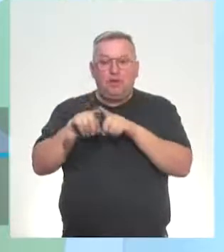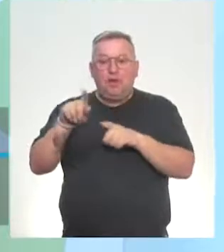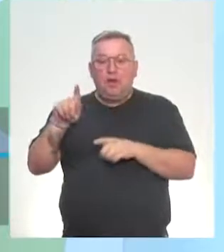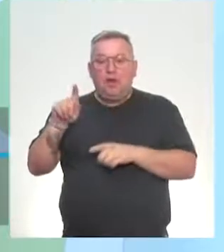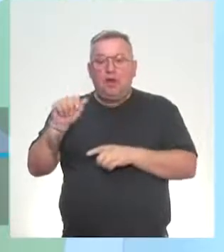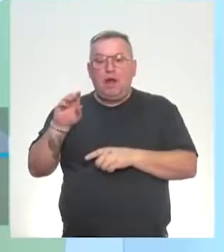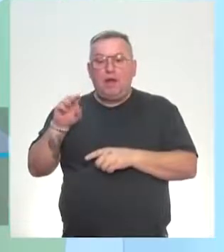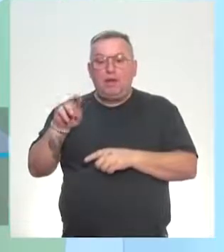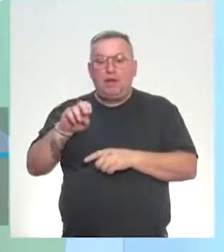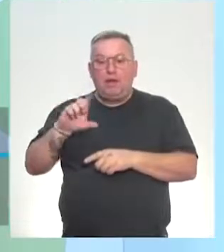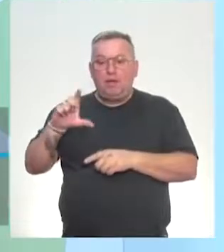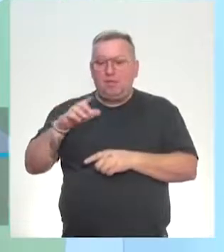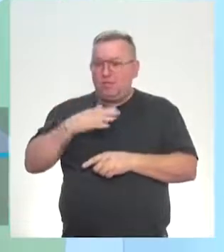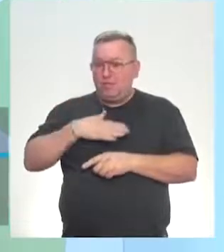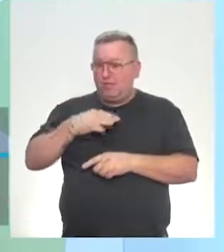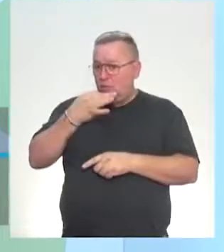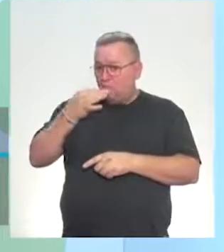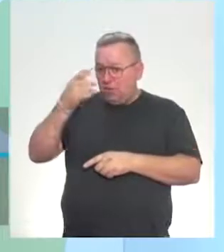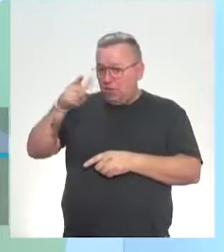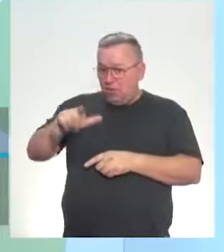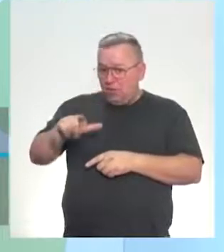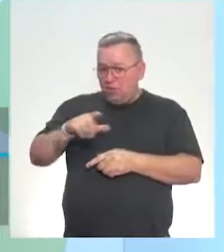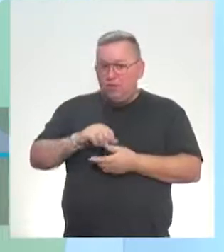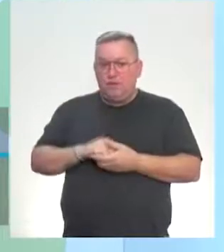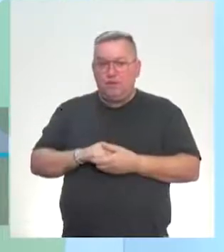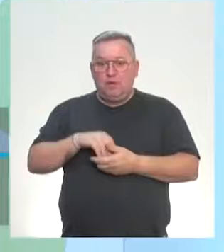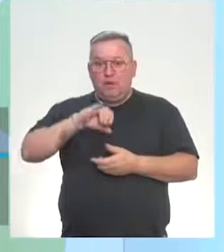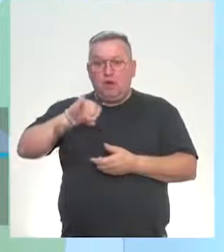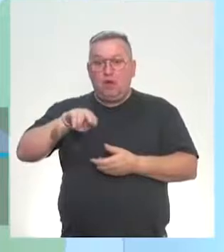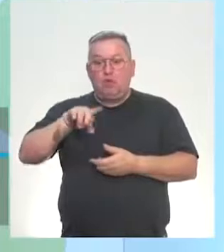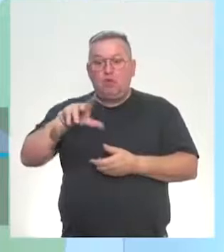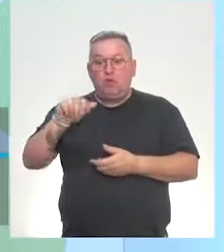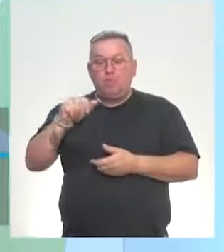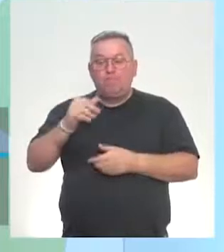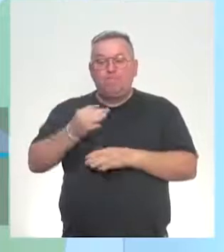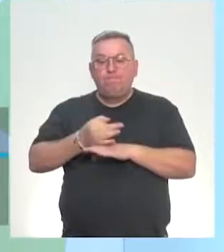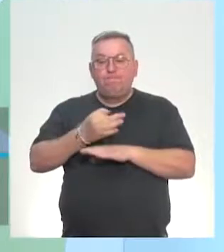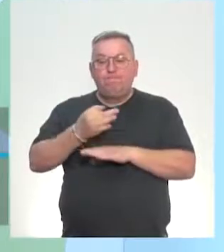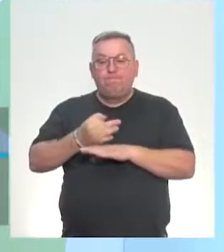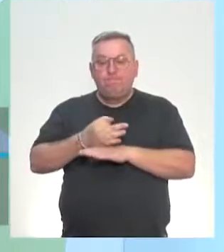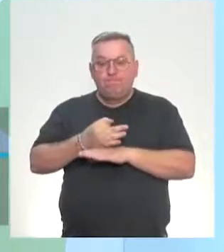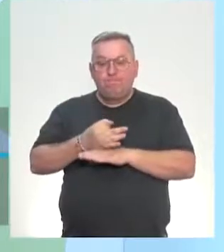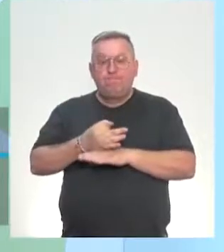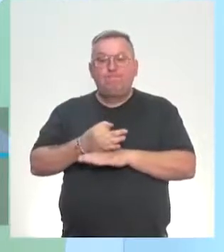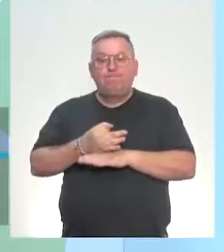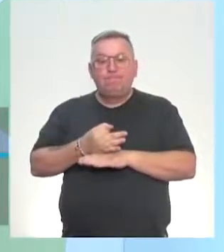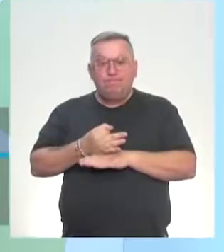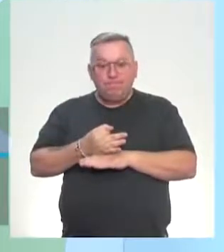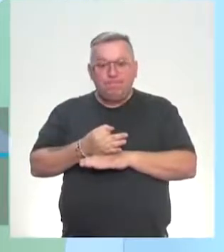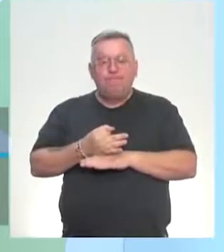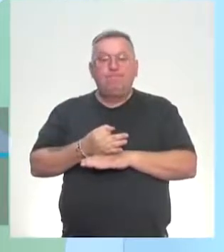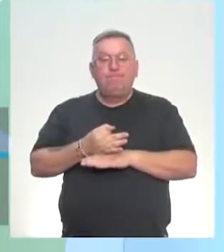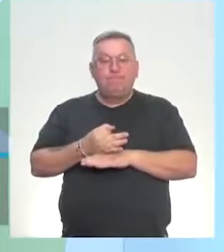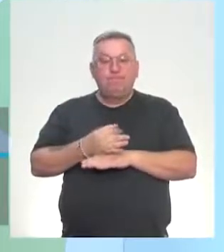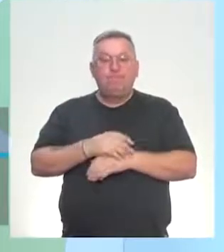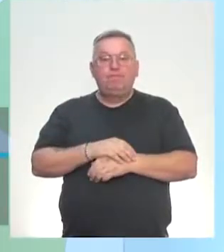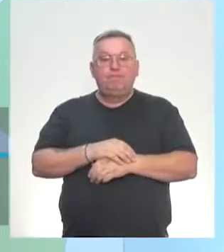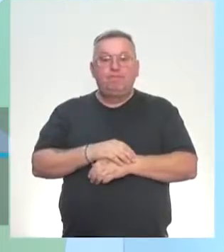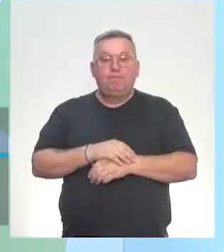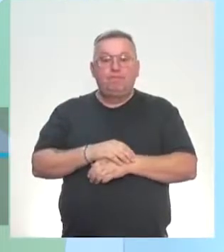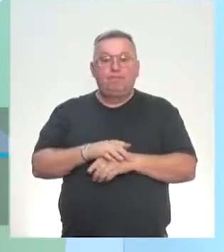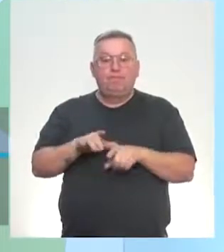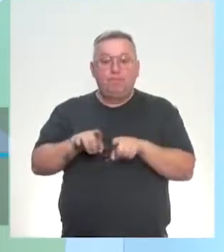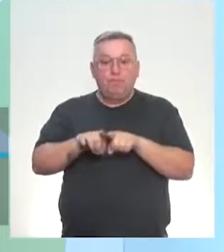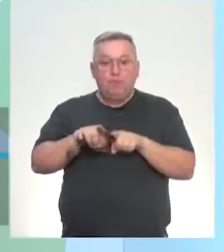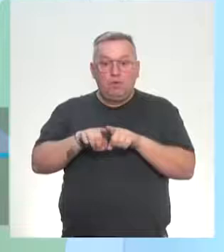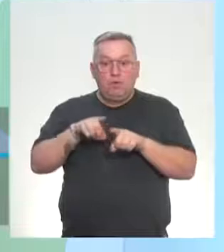porque a pessoa não gostou da opinião da outra. A aluna Júlia dizendo intolerância, o aluno Paulo Henrique também na intolerância,